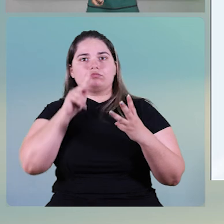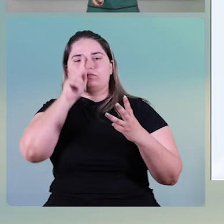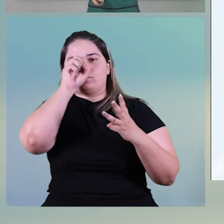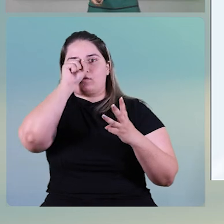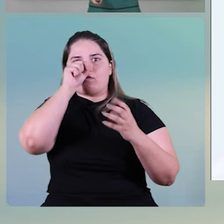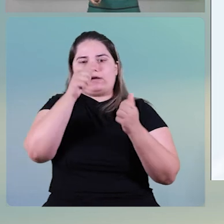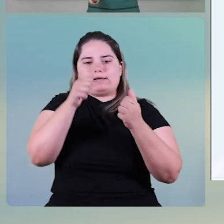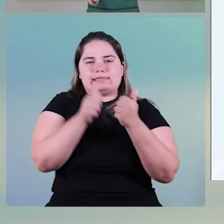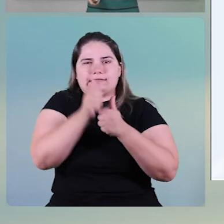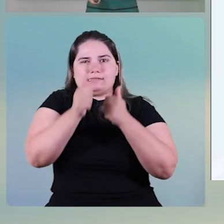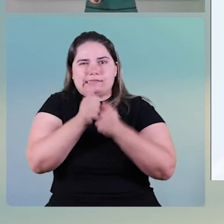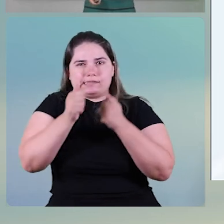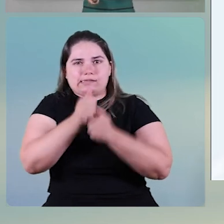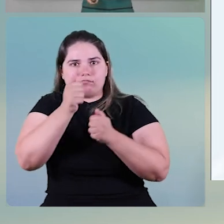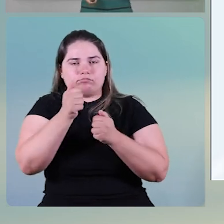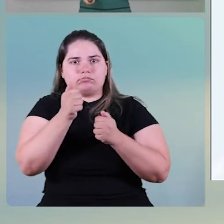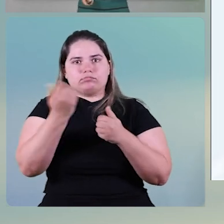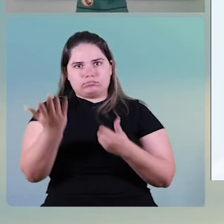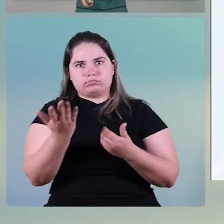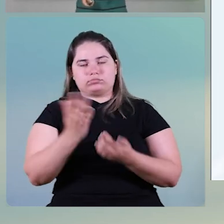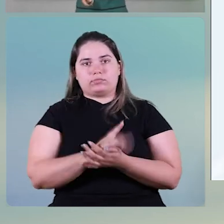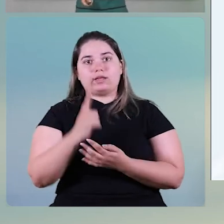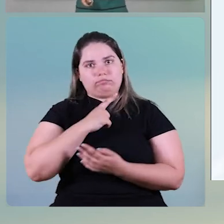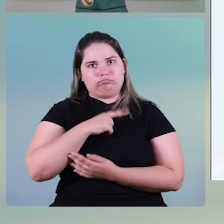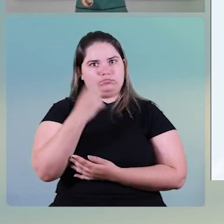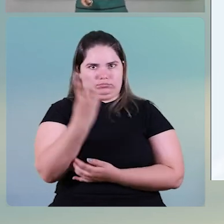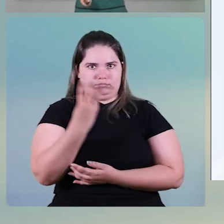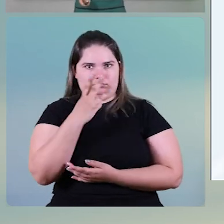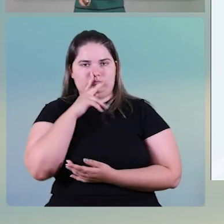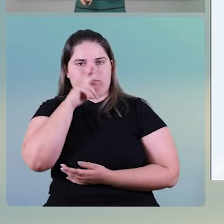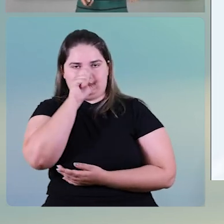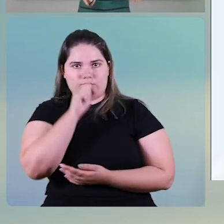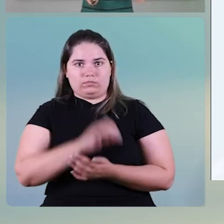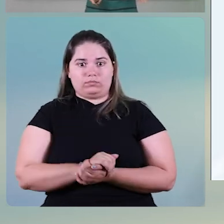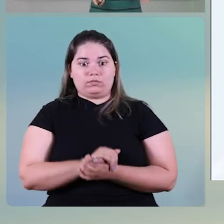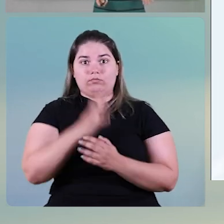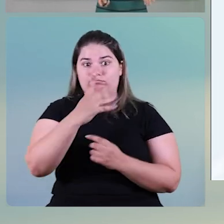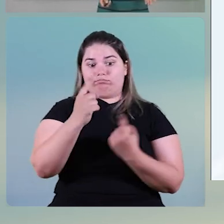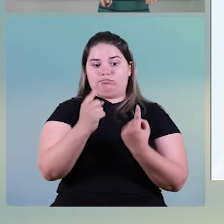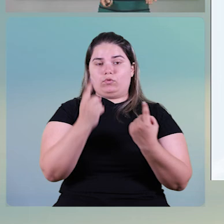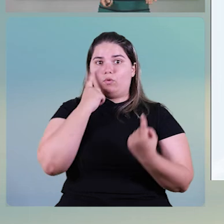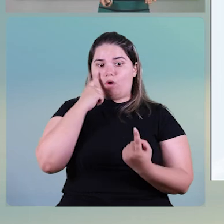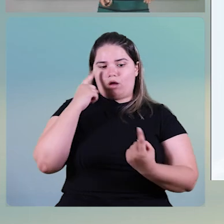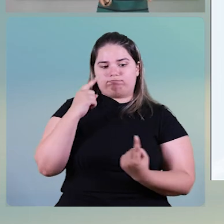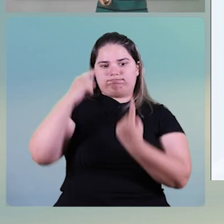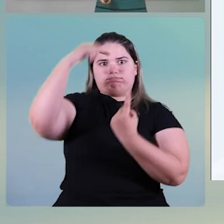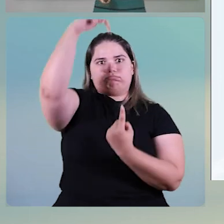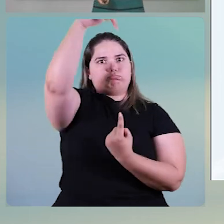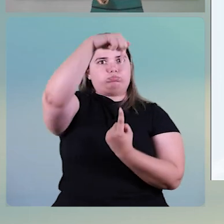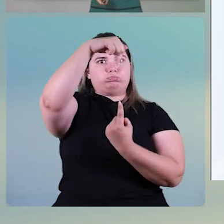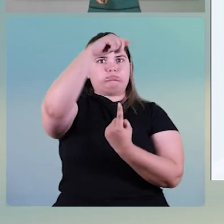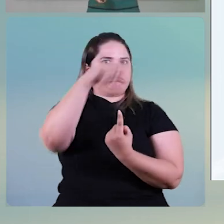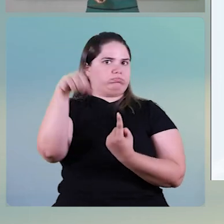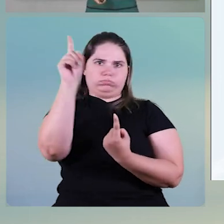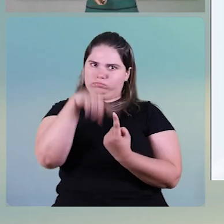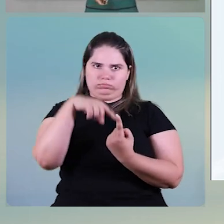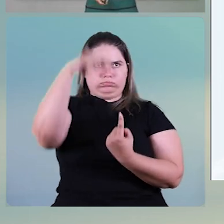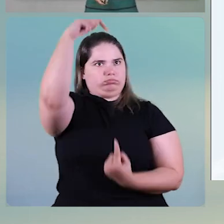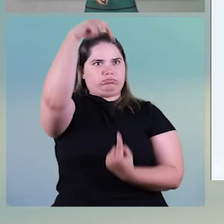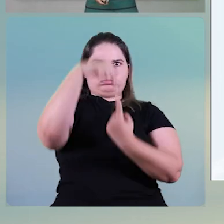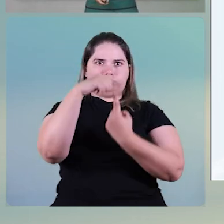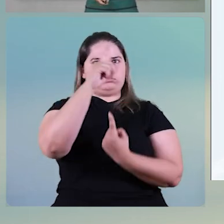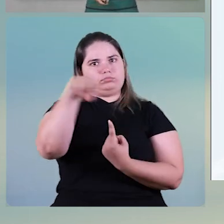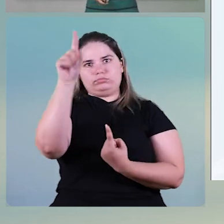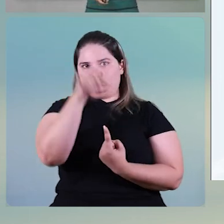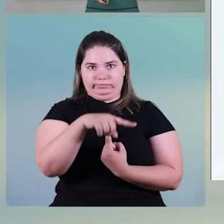que é tangente ao asfalto, tangente à superfície. O peso e a normal se anulam. Então a força resultante é a força de